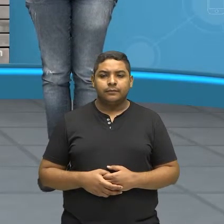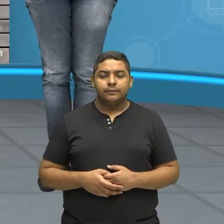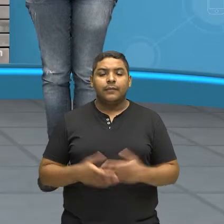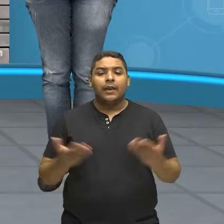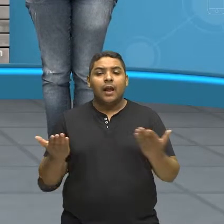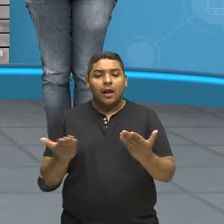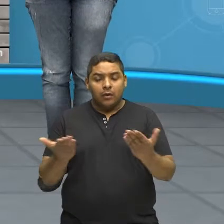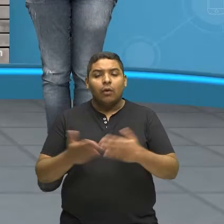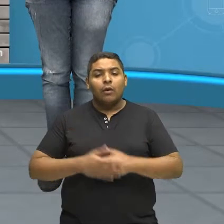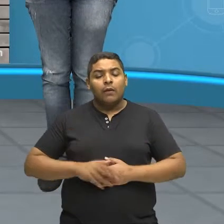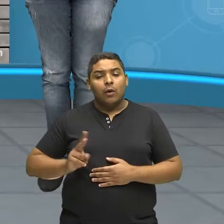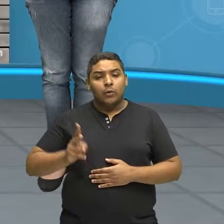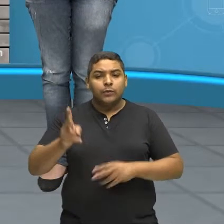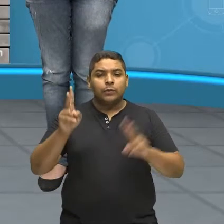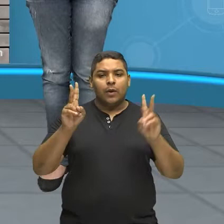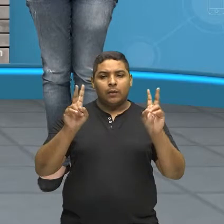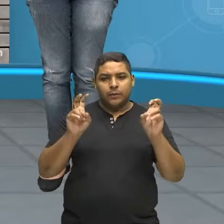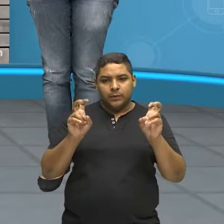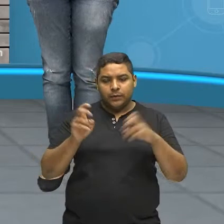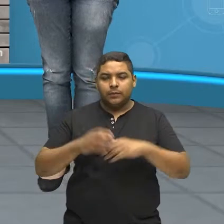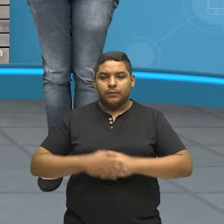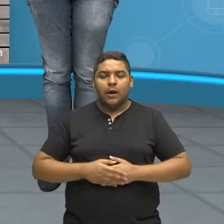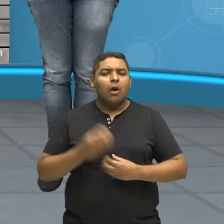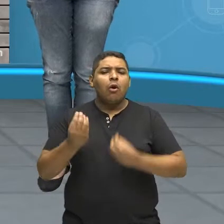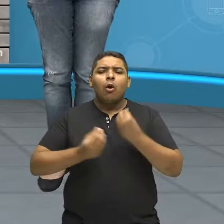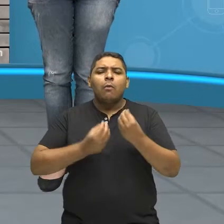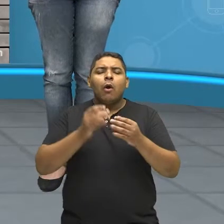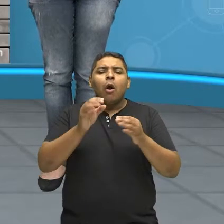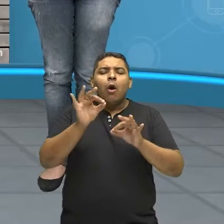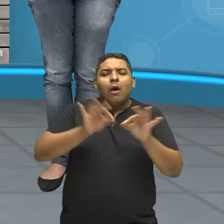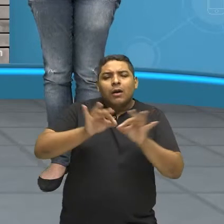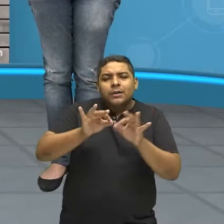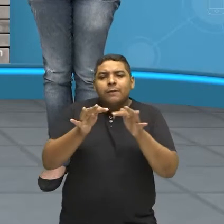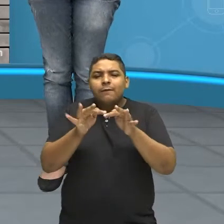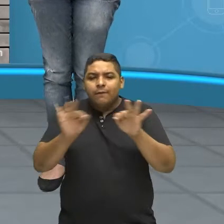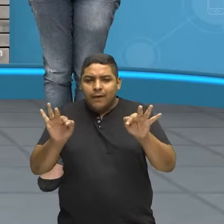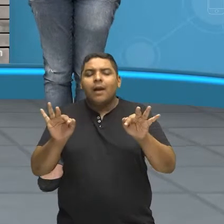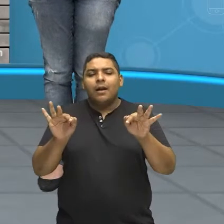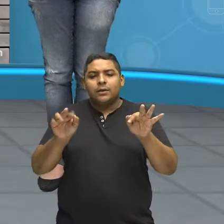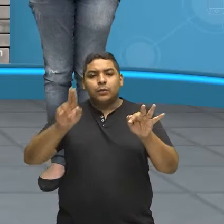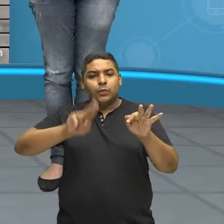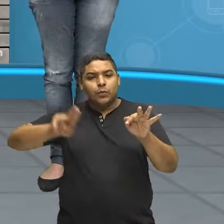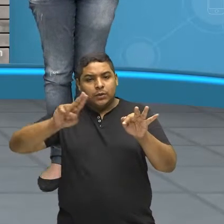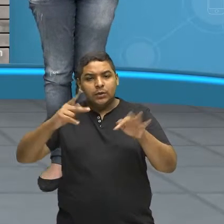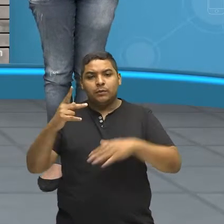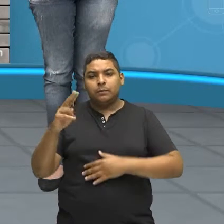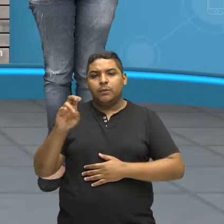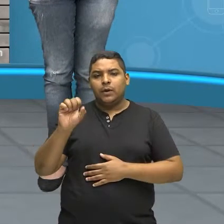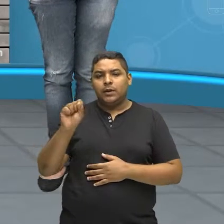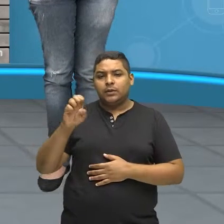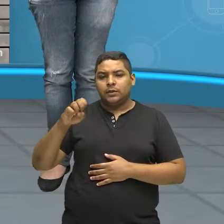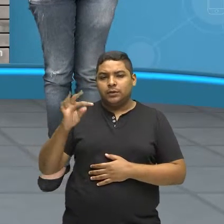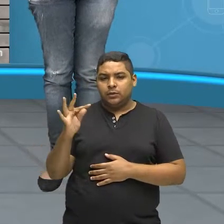sobre o present continuous. Como a gente forma umas frases com o present continuous. Acompanhe aqui comigo.